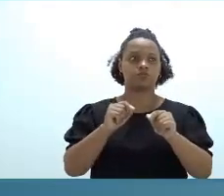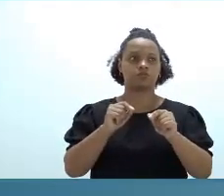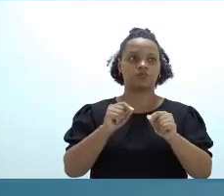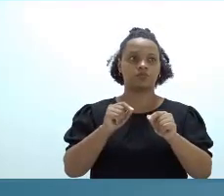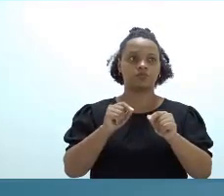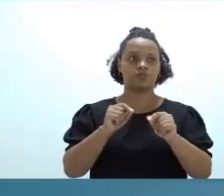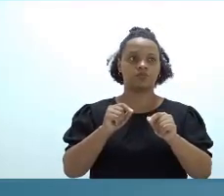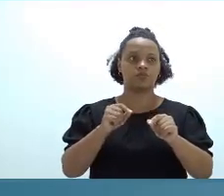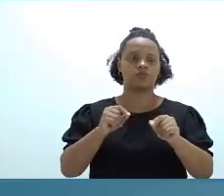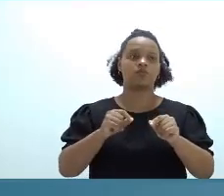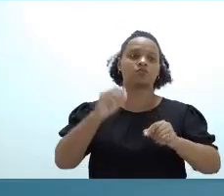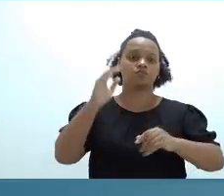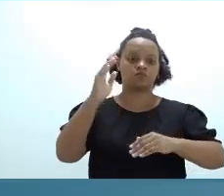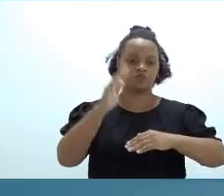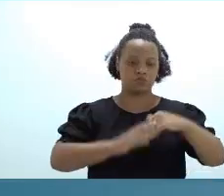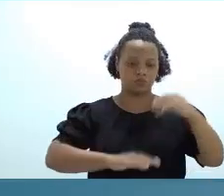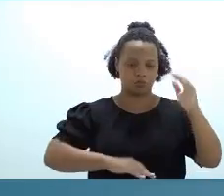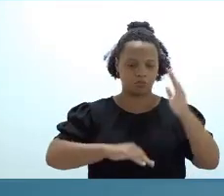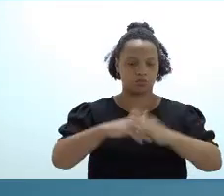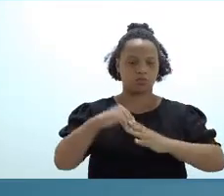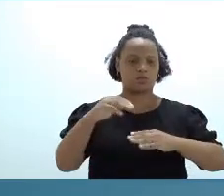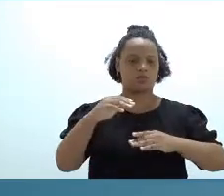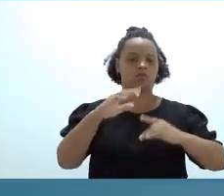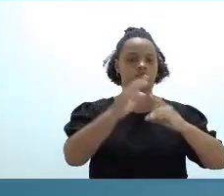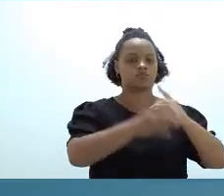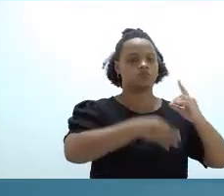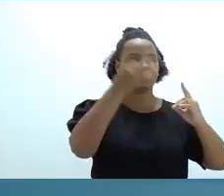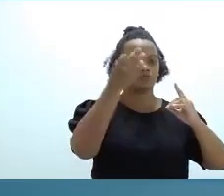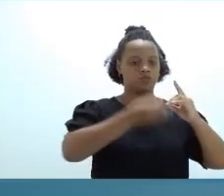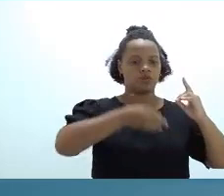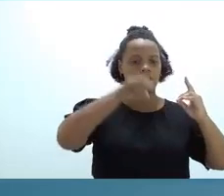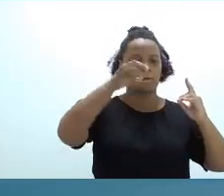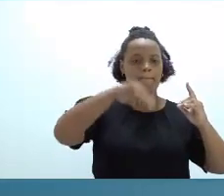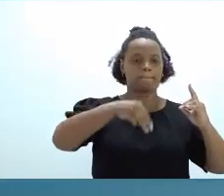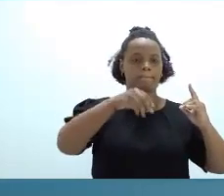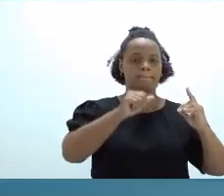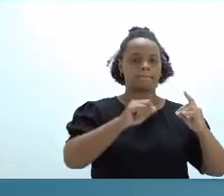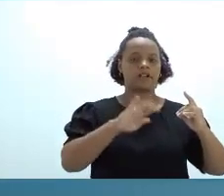pela competência do desembargador Maírton.